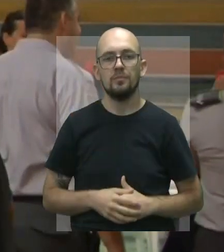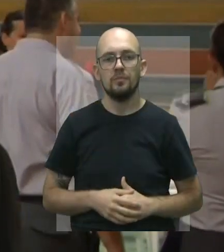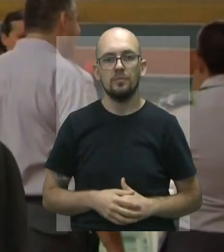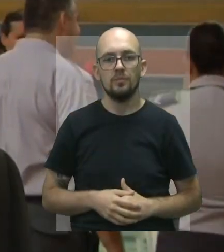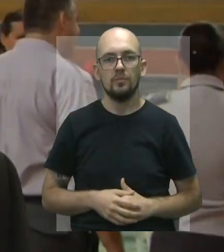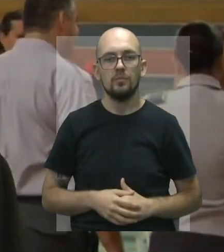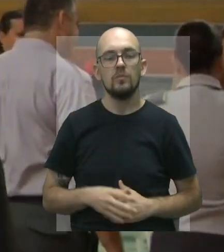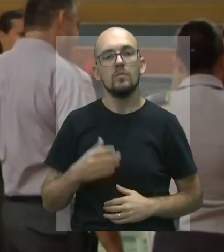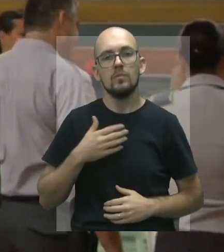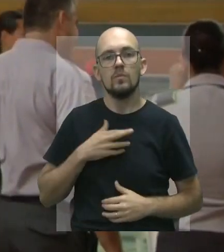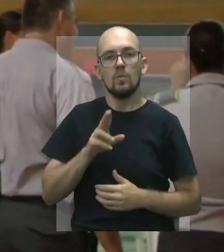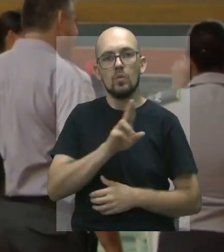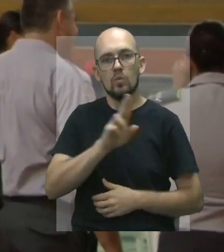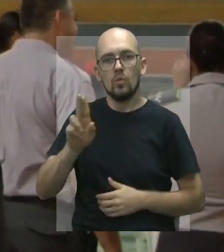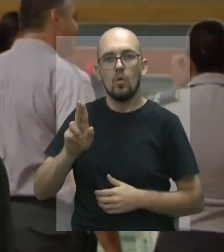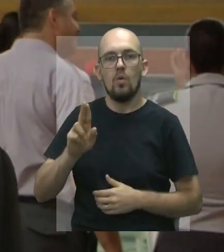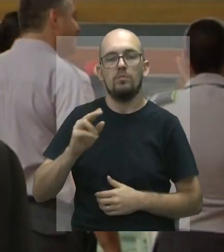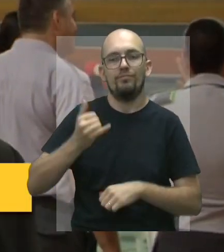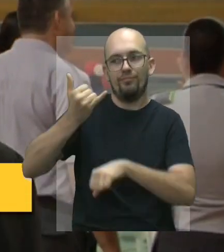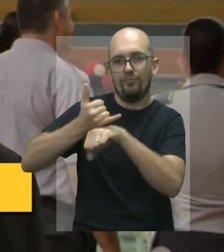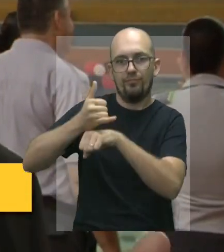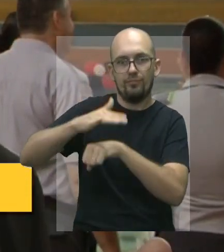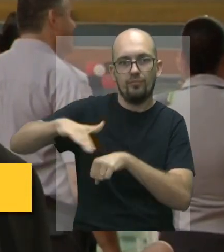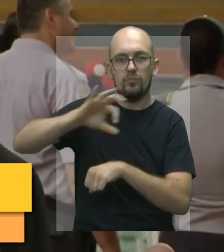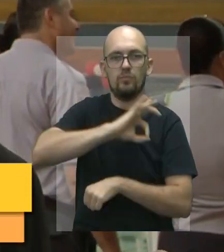nosso coronel, o Serpa,